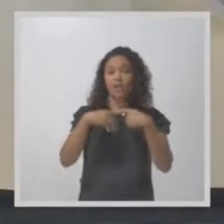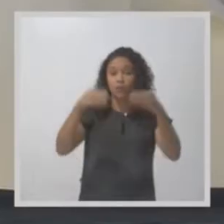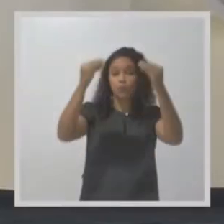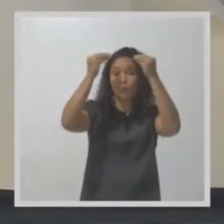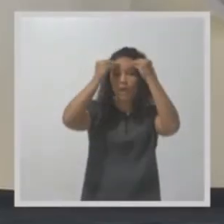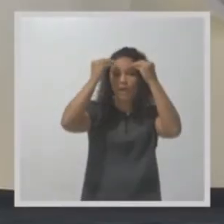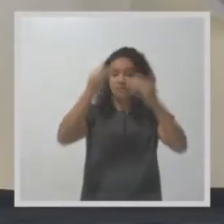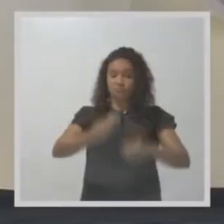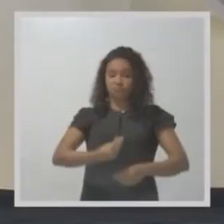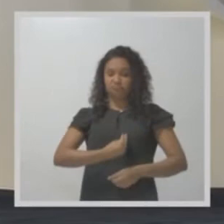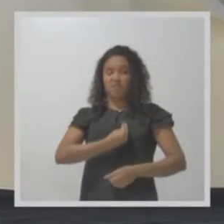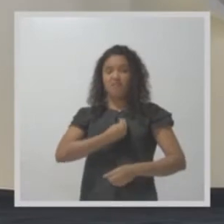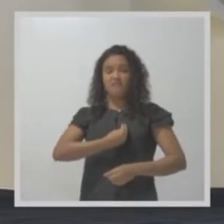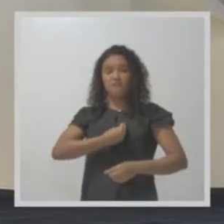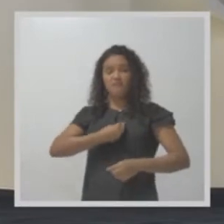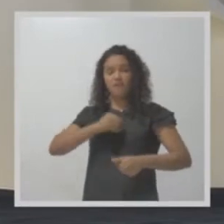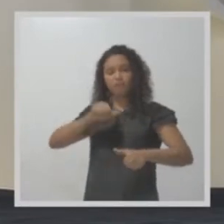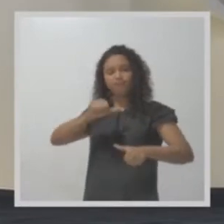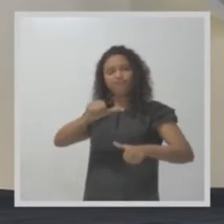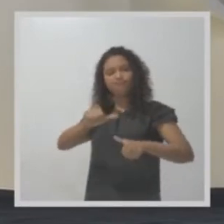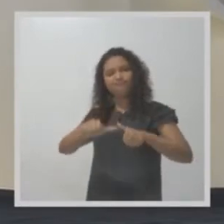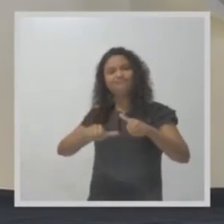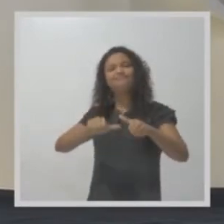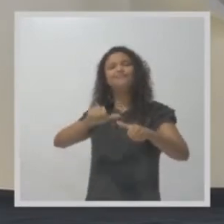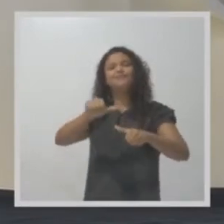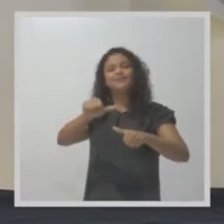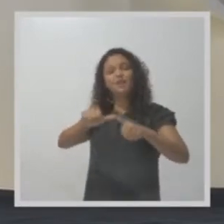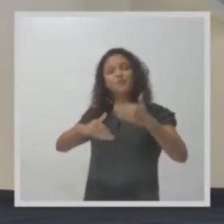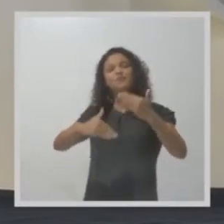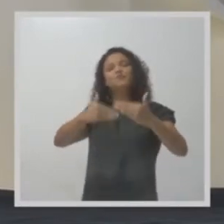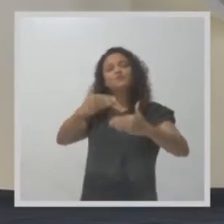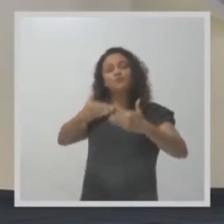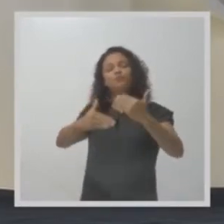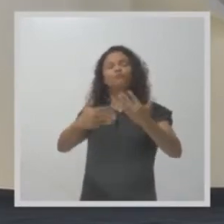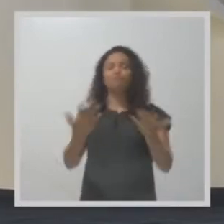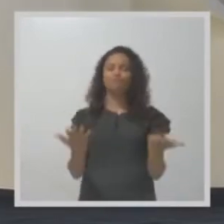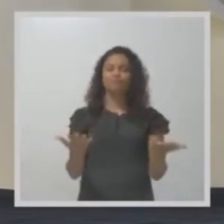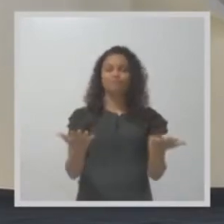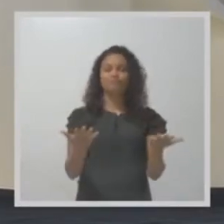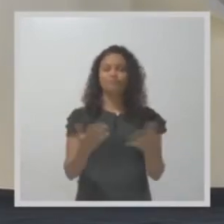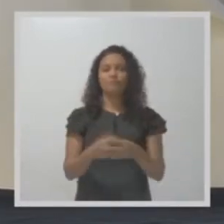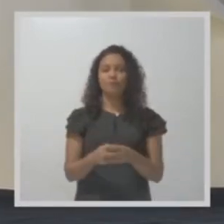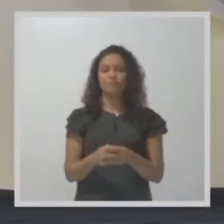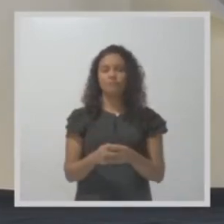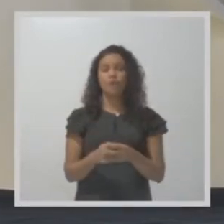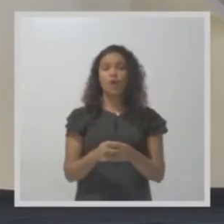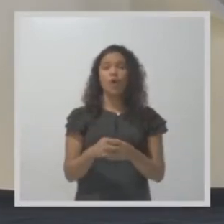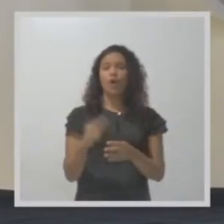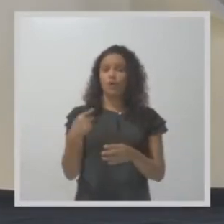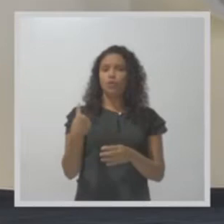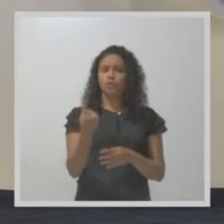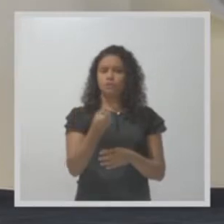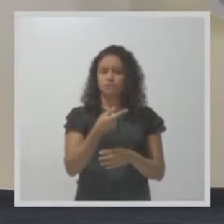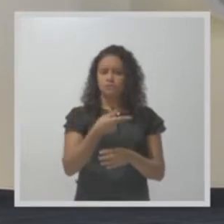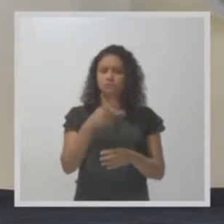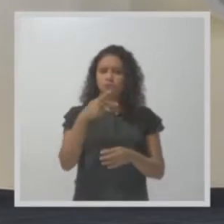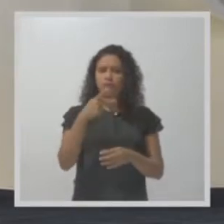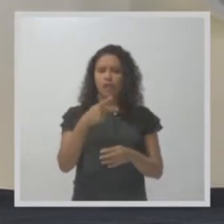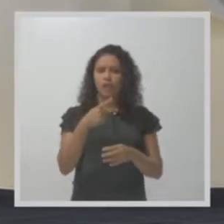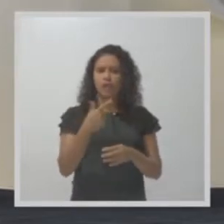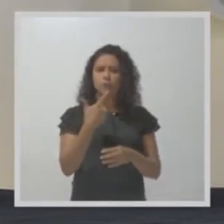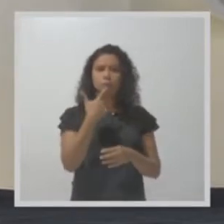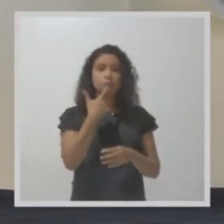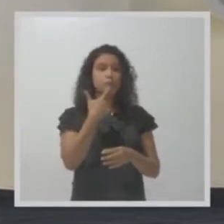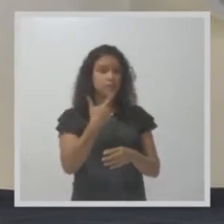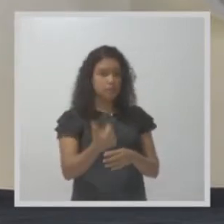ela vai se modificar de acordo com essas condições. Quando nós falamos em língua, nós somos